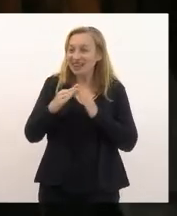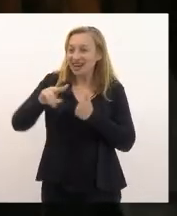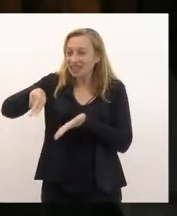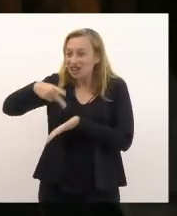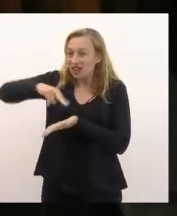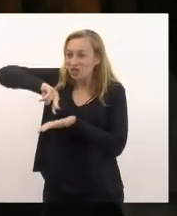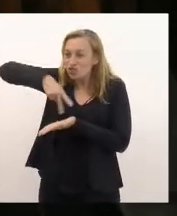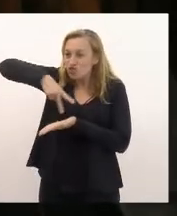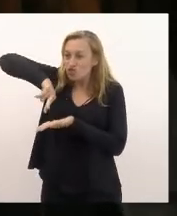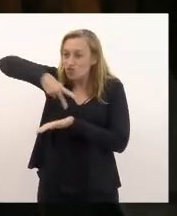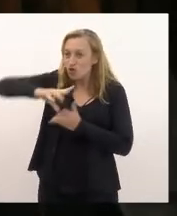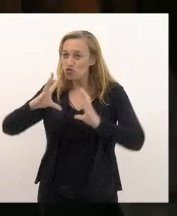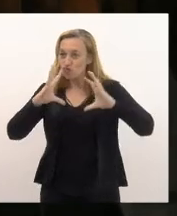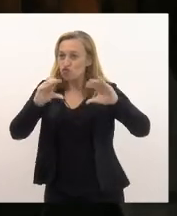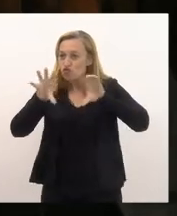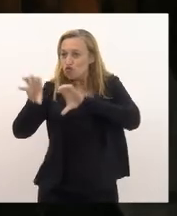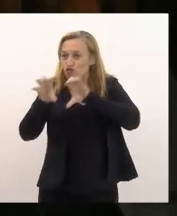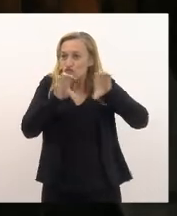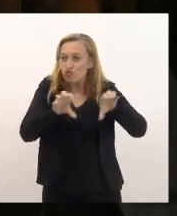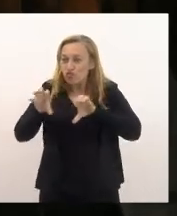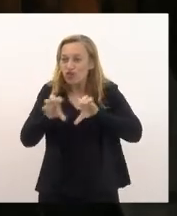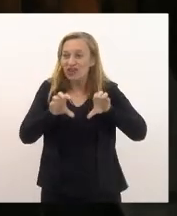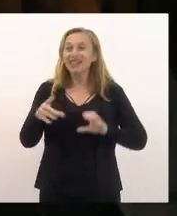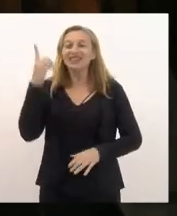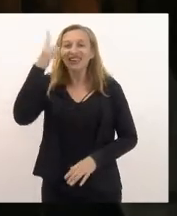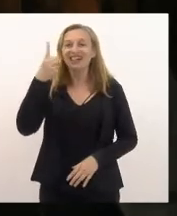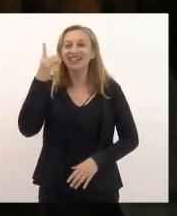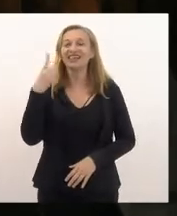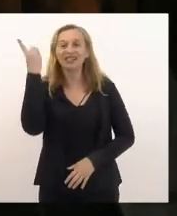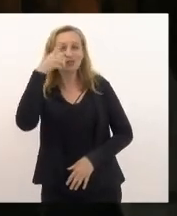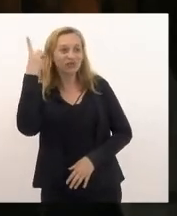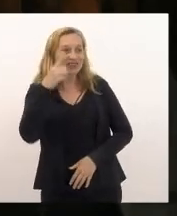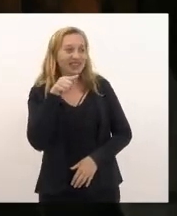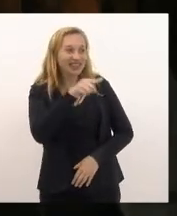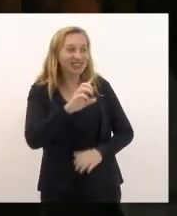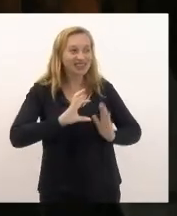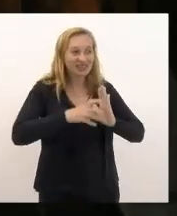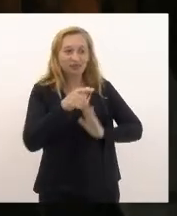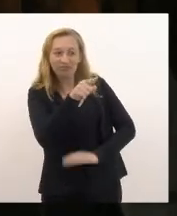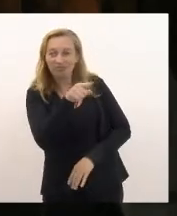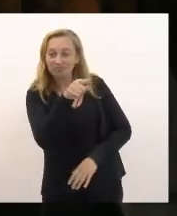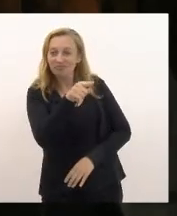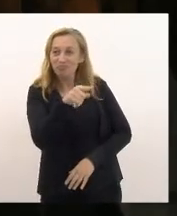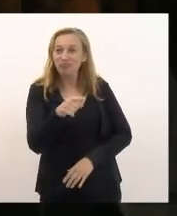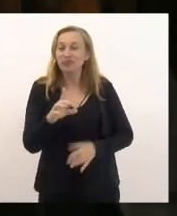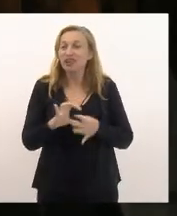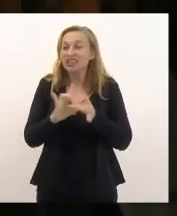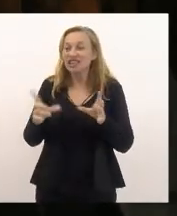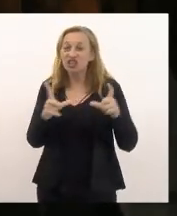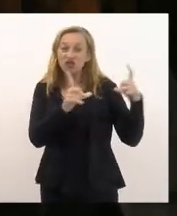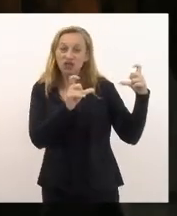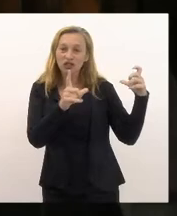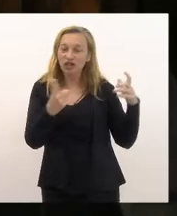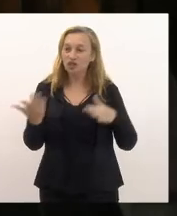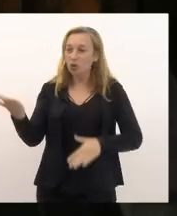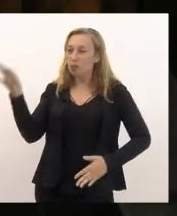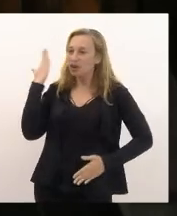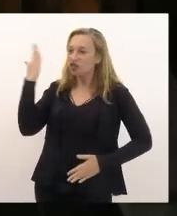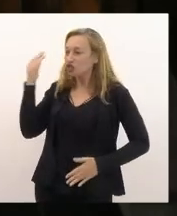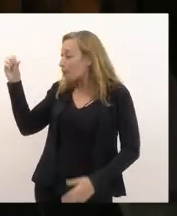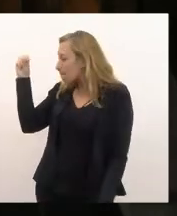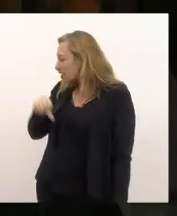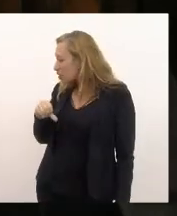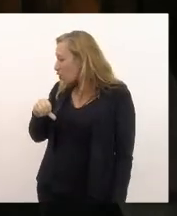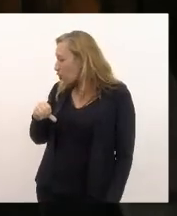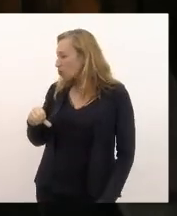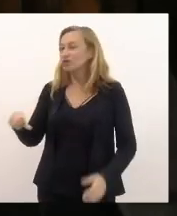dos criminosos. Aliás, tem deputado desse partideco aí que se deixa fotografar ao lado dos piores traficantes de droga